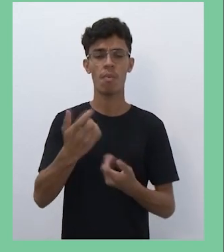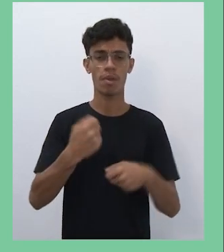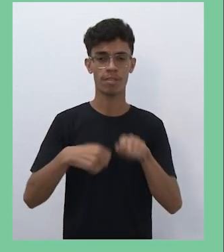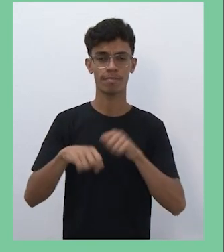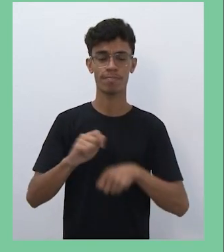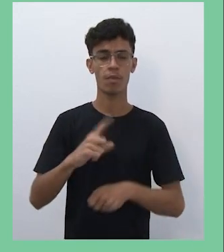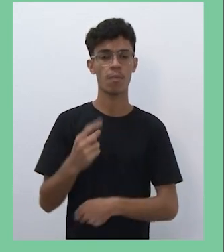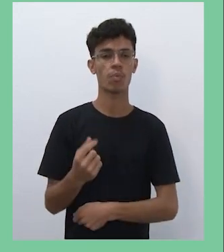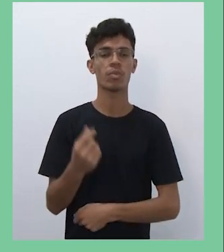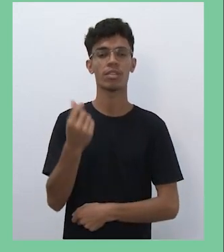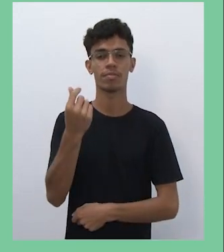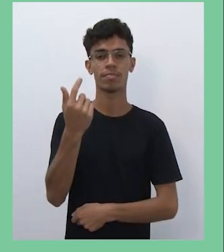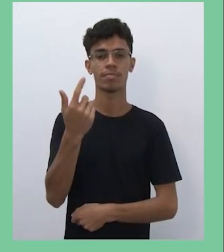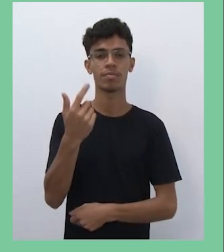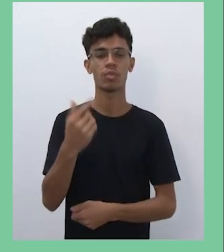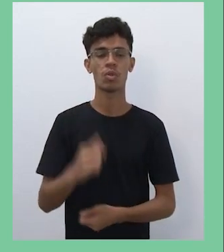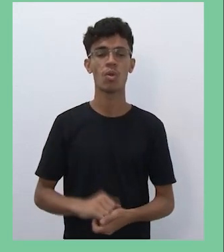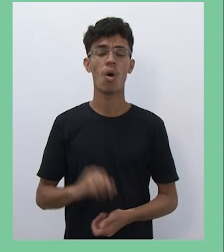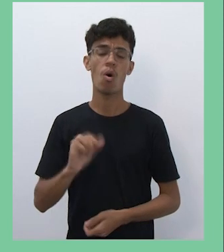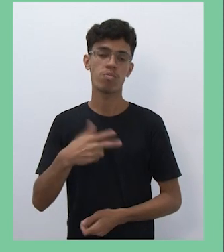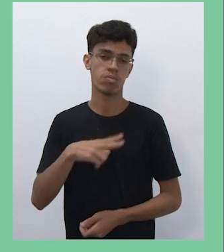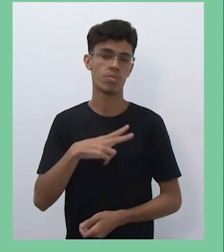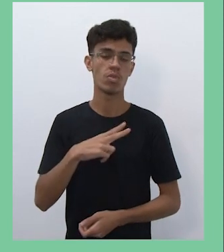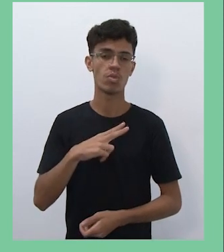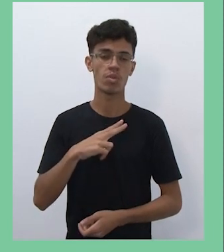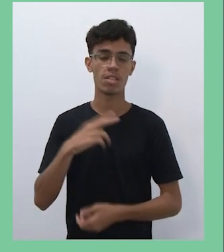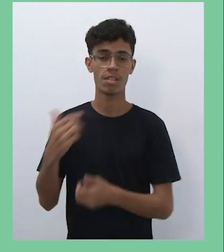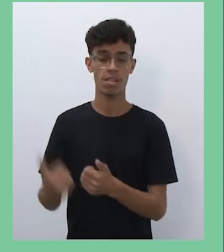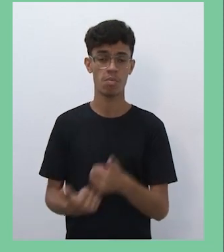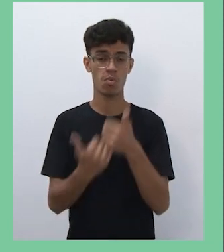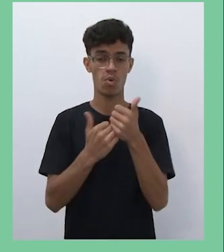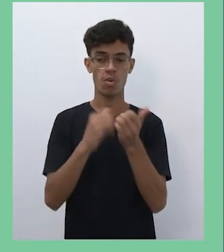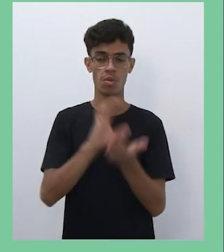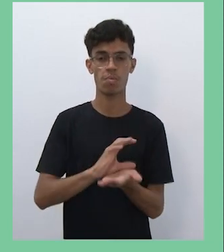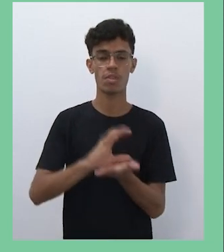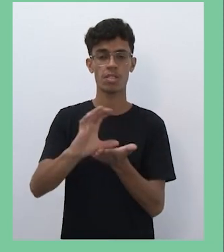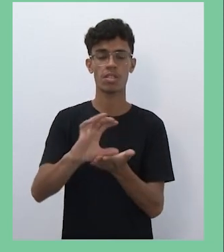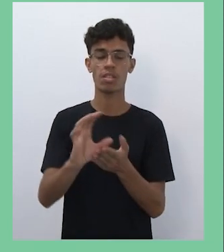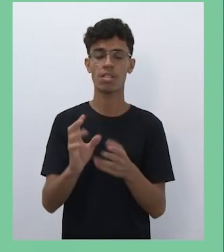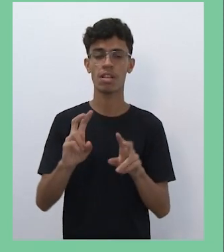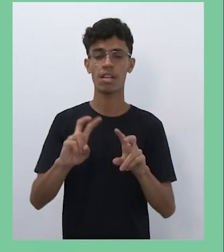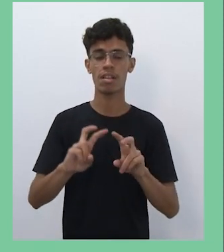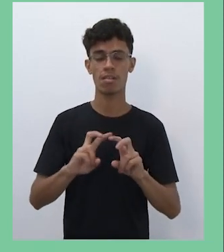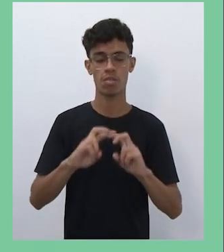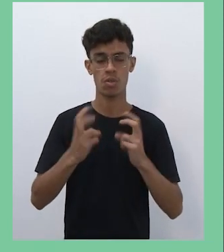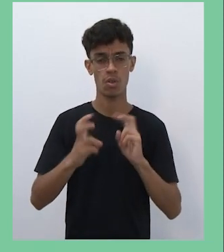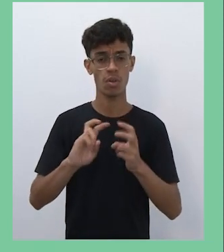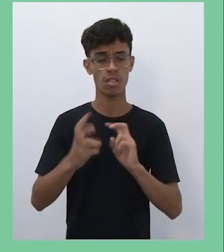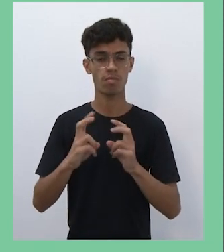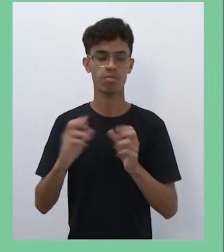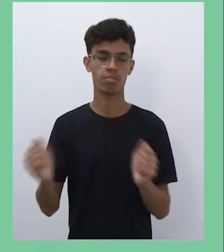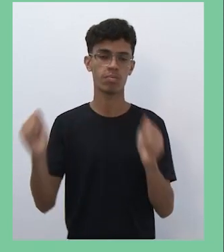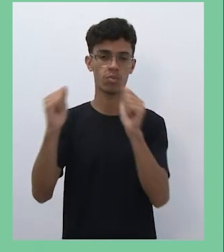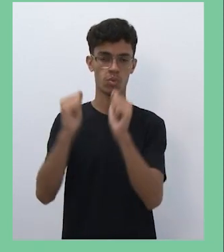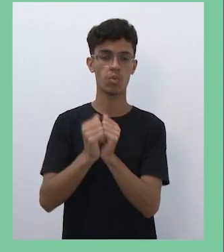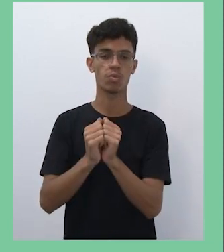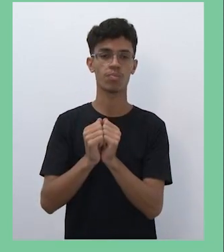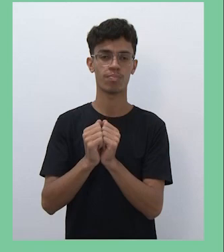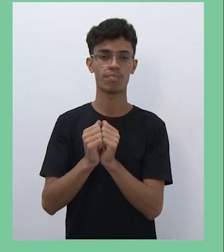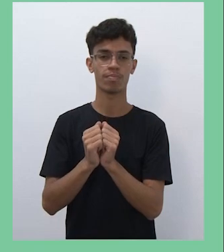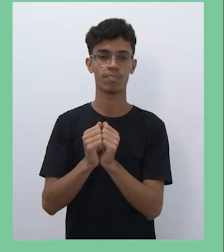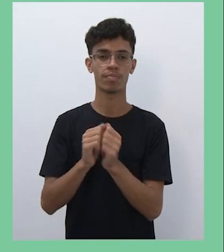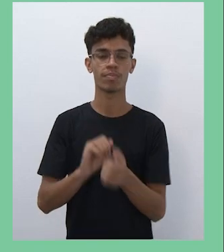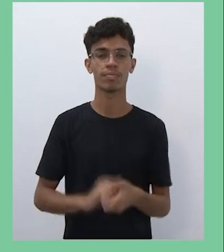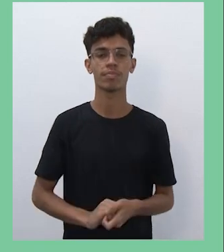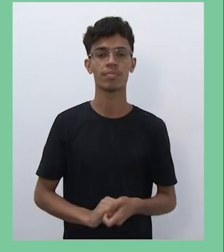financeiros ou pessoais. E parceria significa reunião de partes com interesses comuns através de um relacionamento